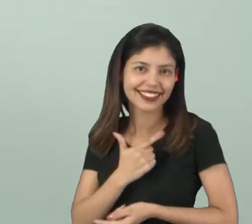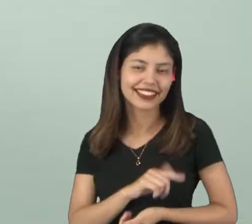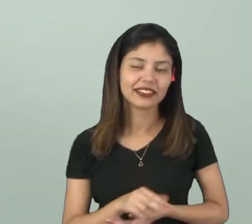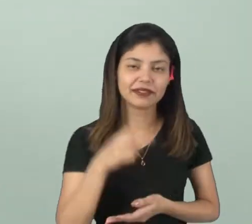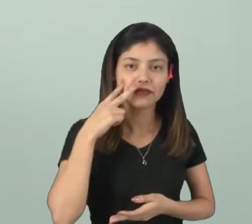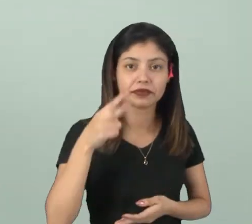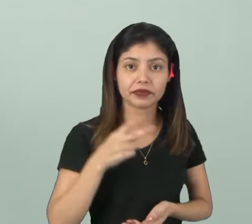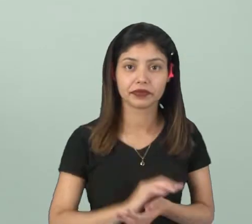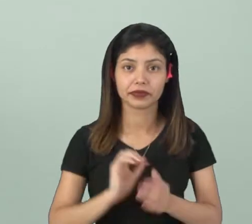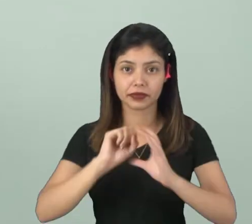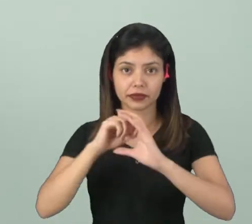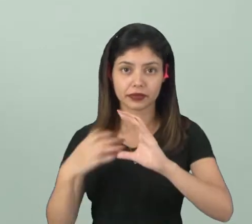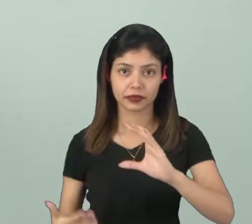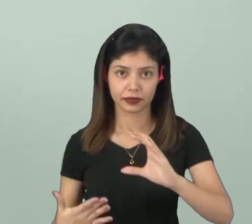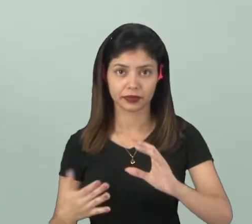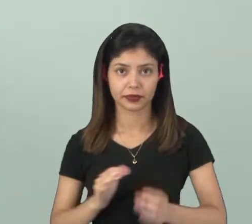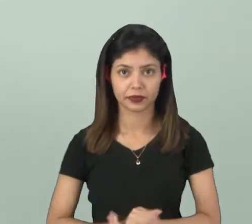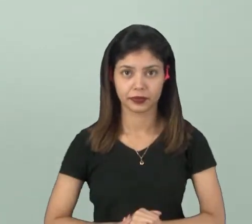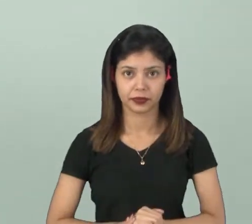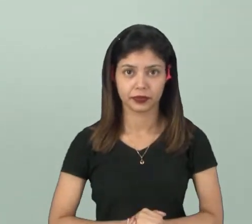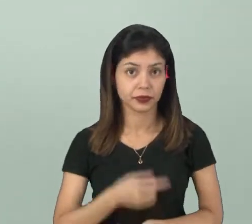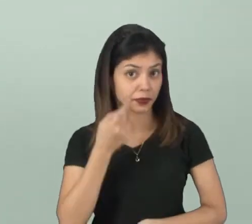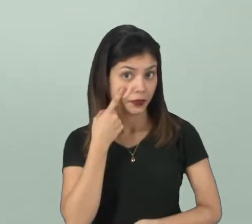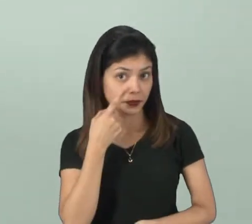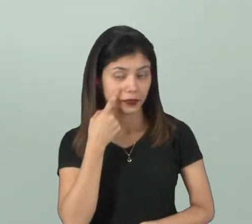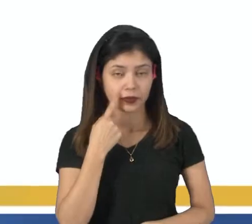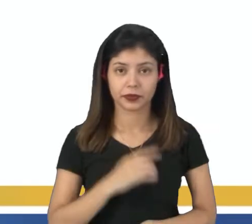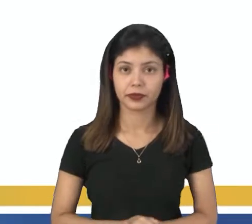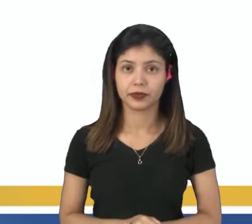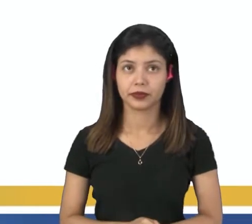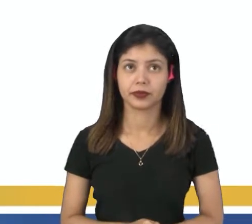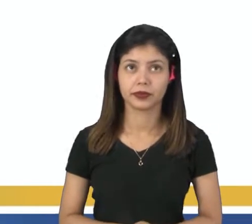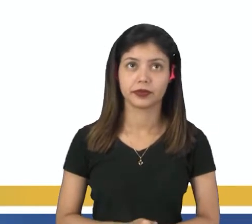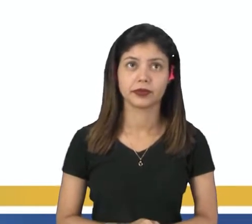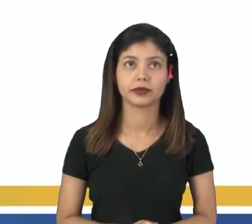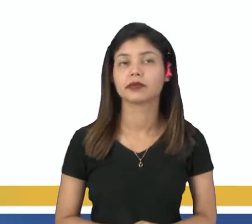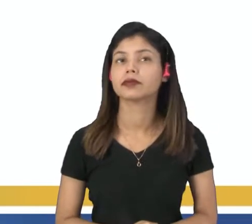ver agora as características do gênero. Observe.